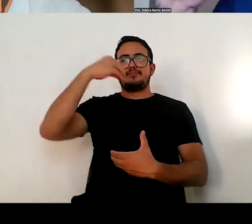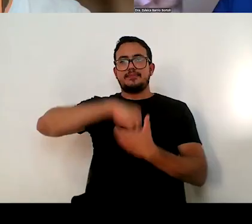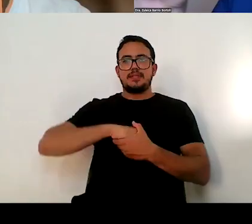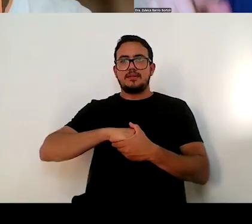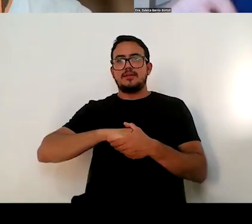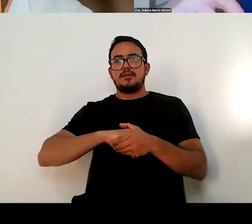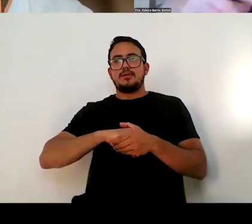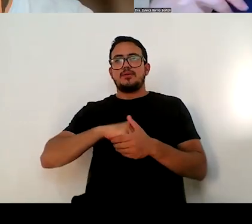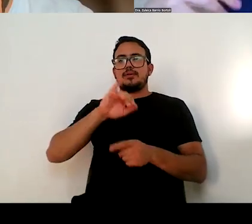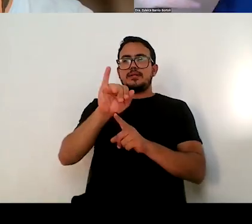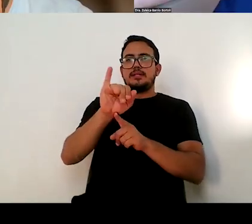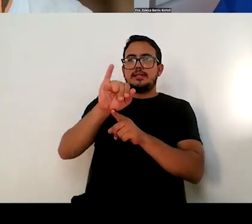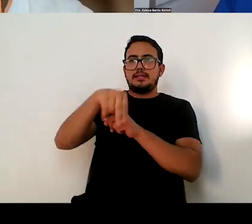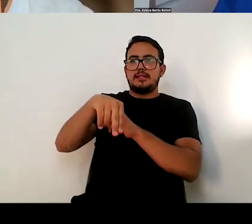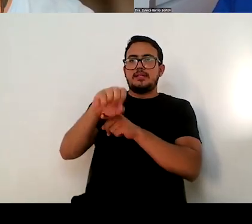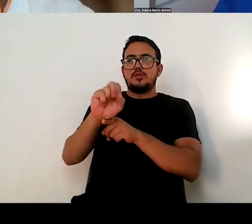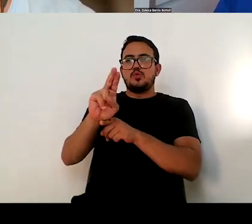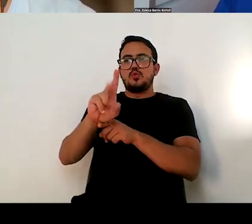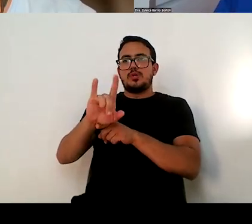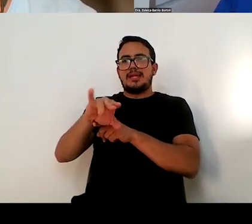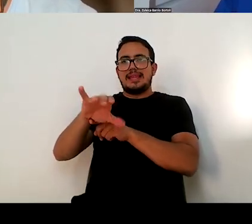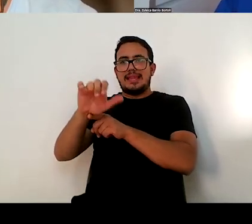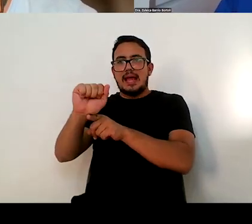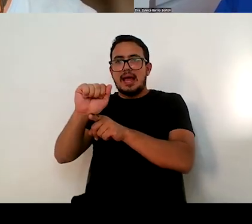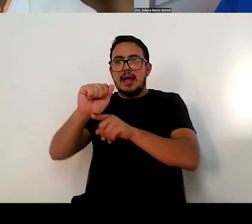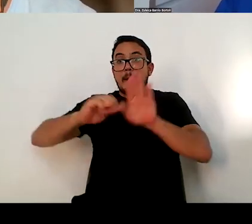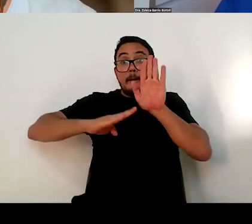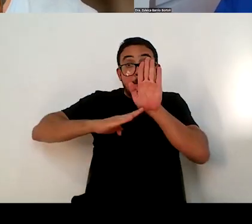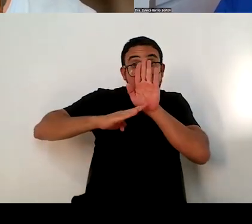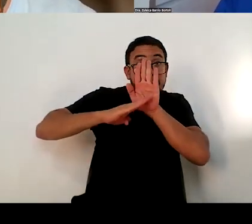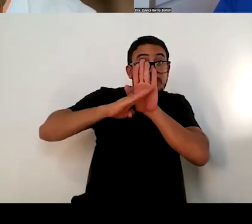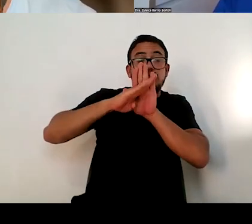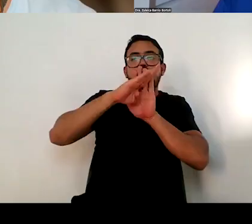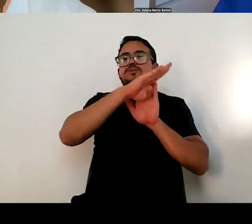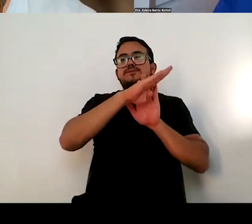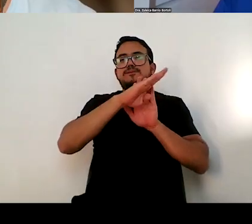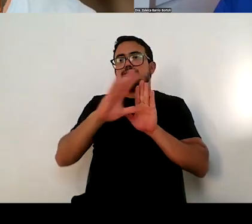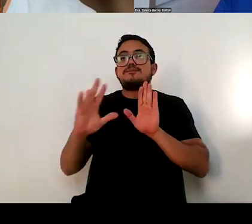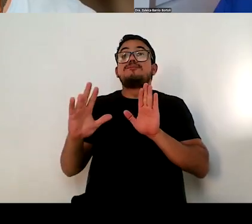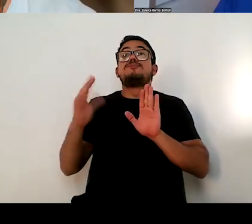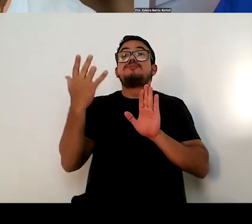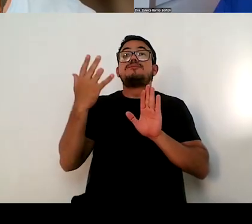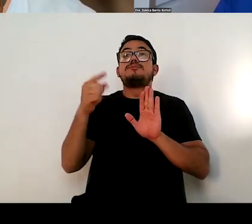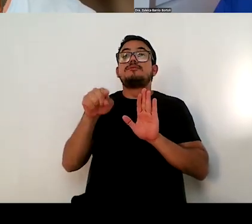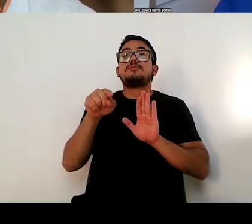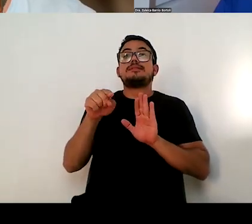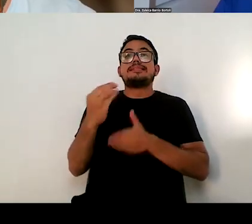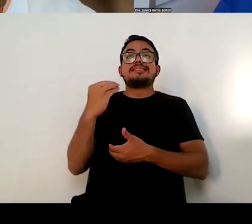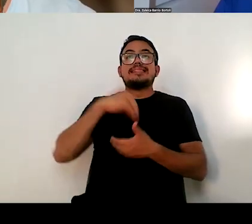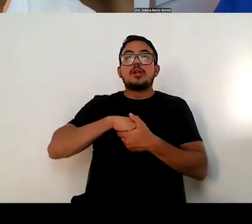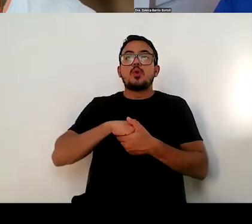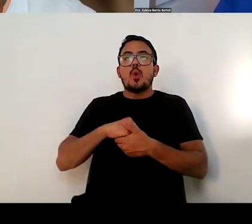de insulina vão interferir no ganho de peso, tá? Então vai fazer com que você retenha mais gordura, leve a